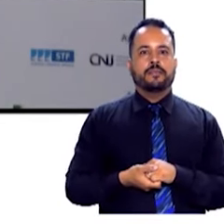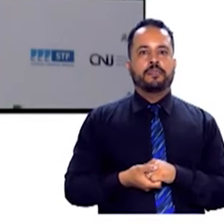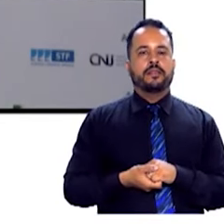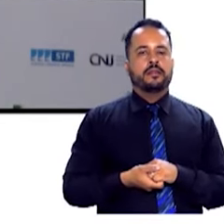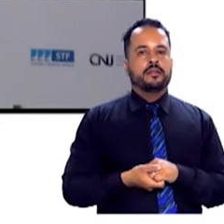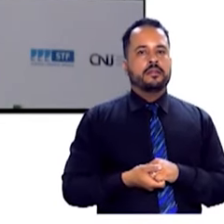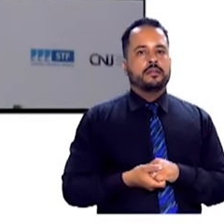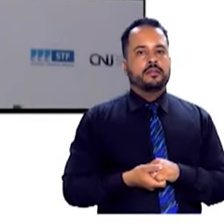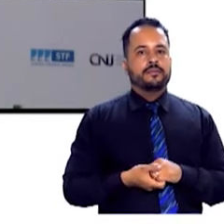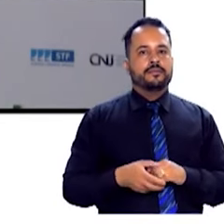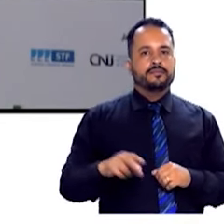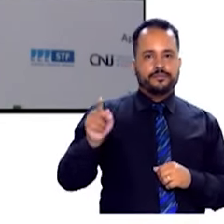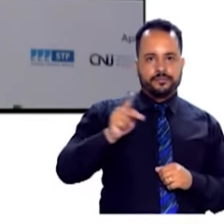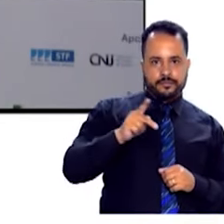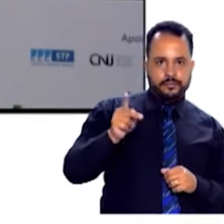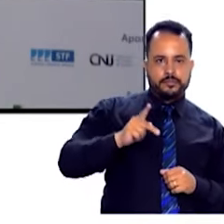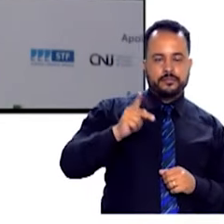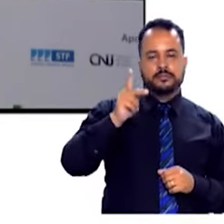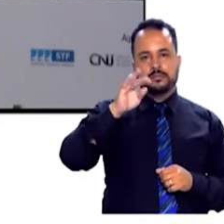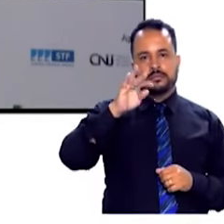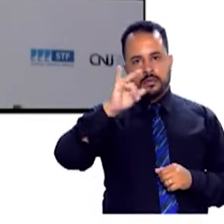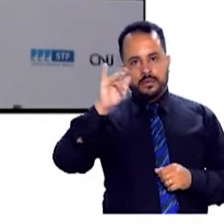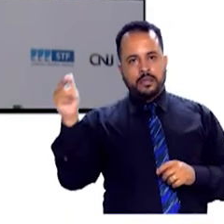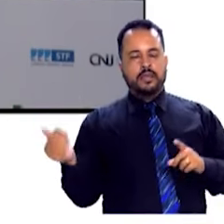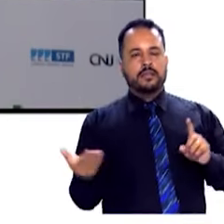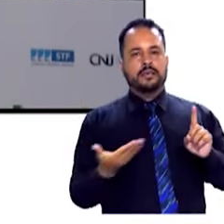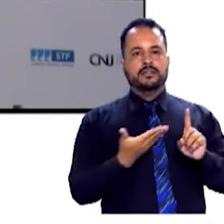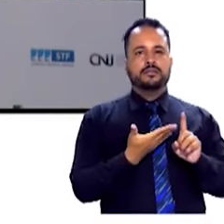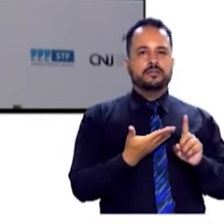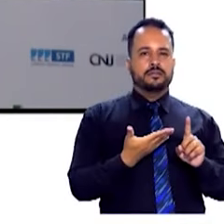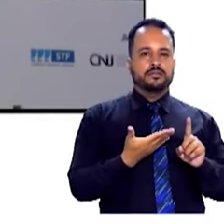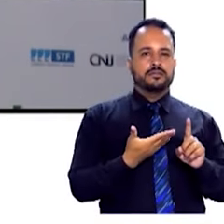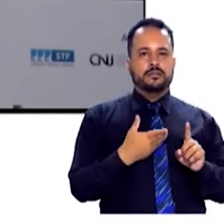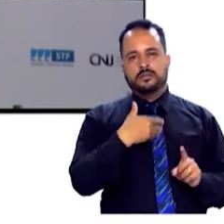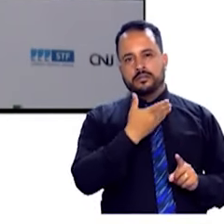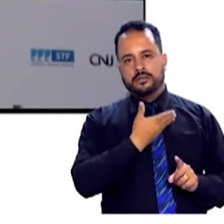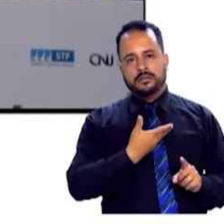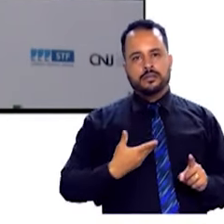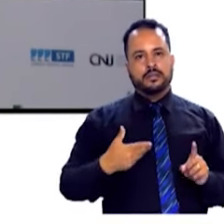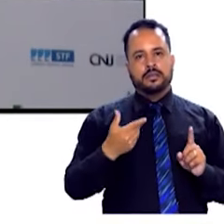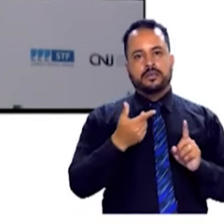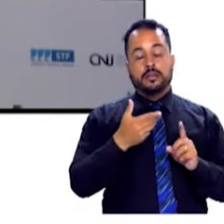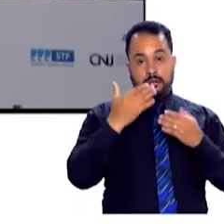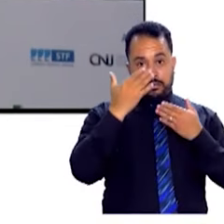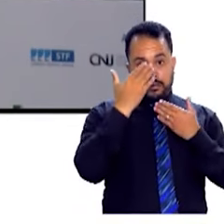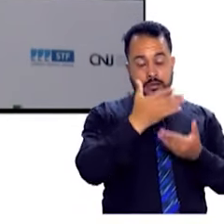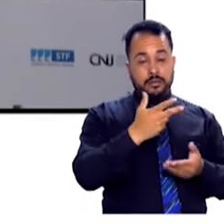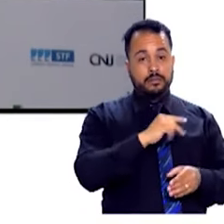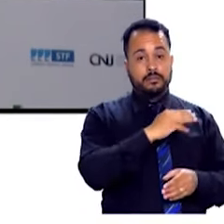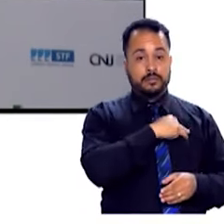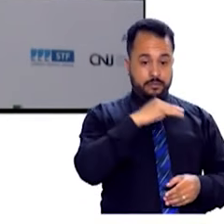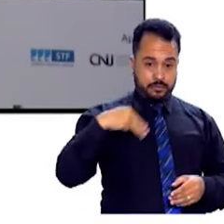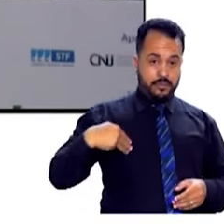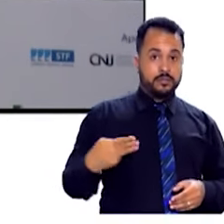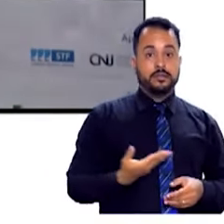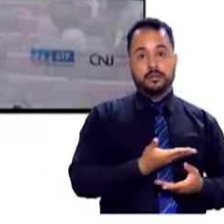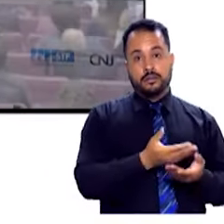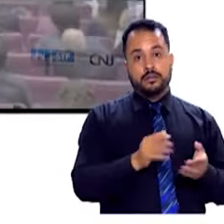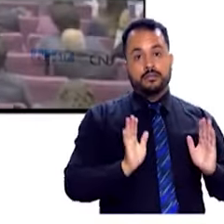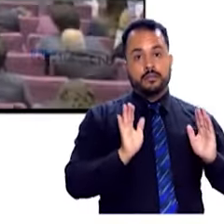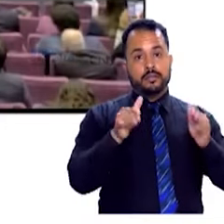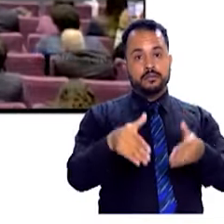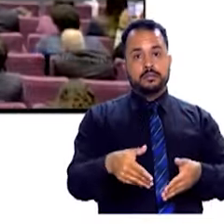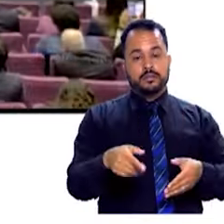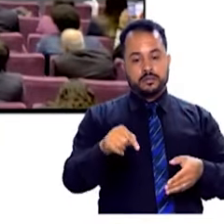também oo Professor Cláudio Michelon agradeço a vossa excelência e passo aqui Um certificado de participação no evento